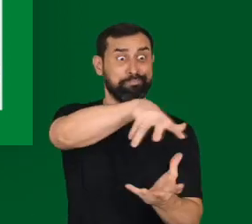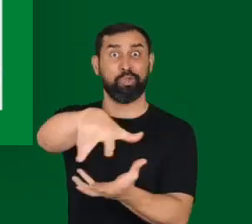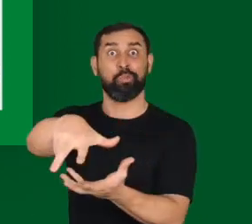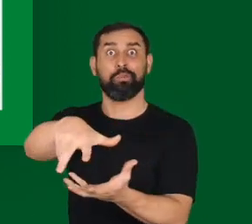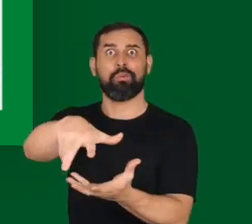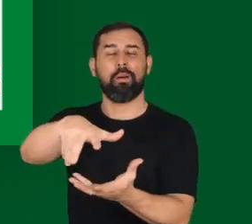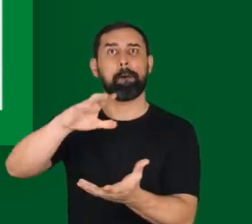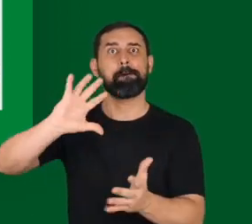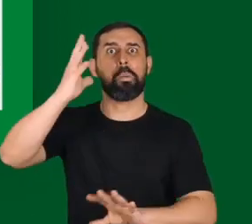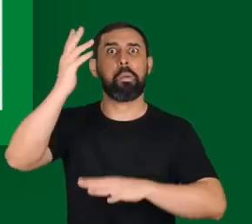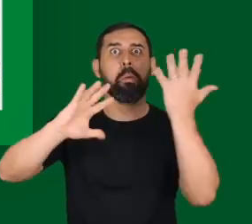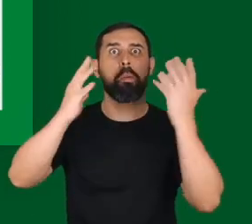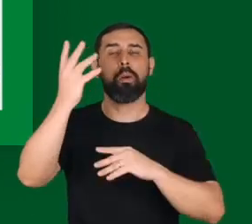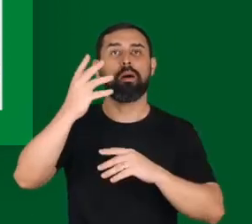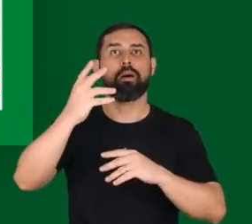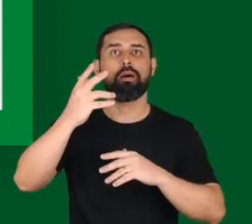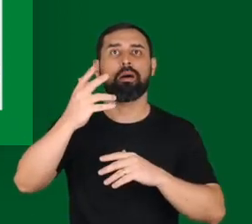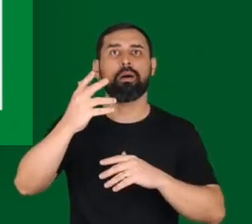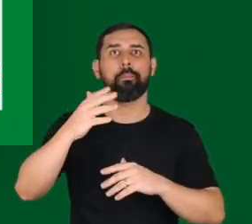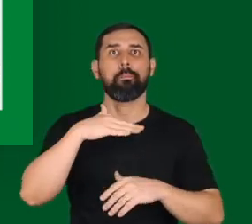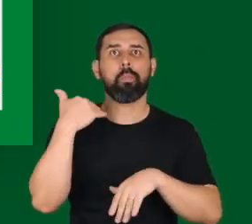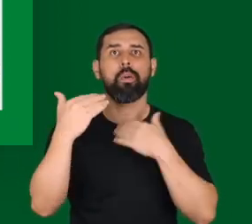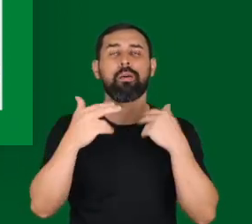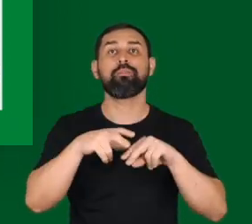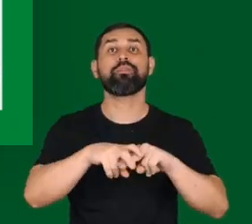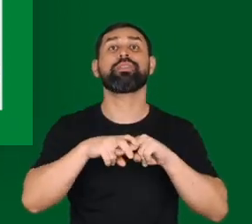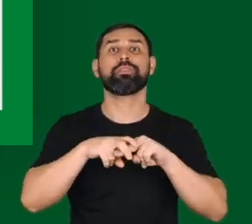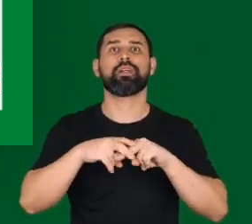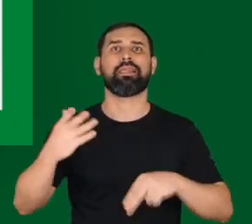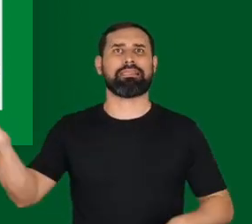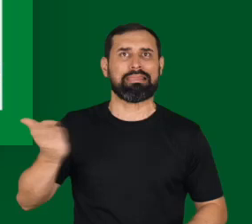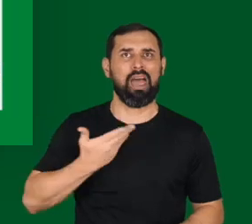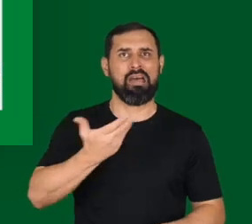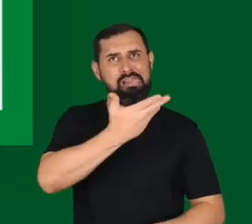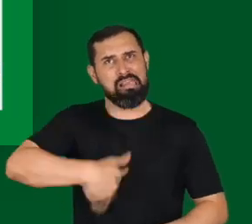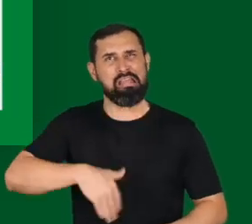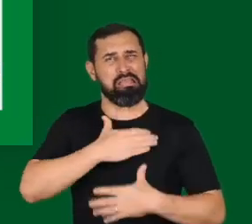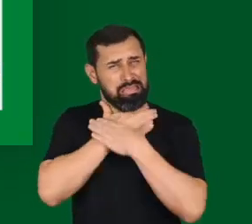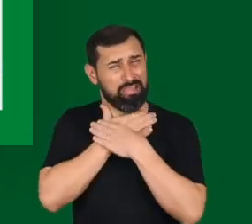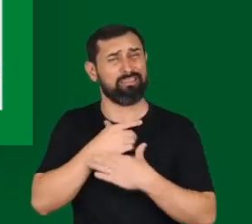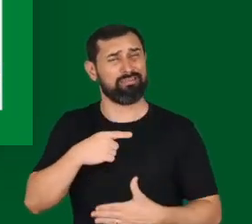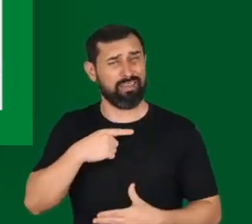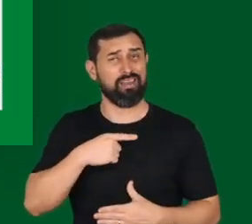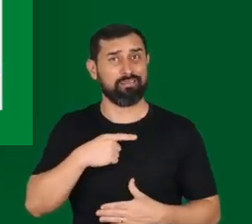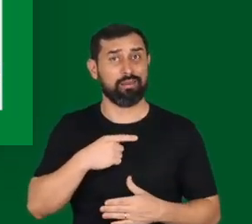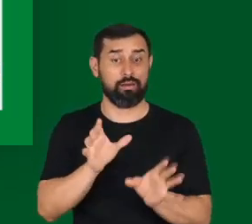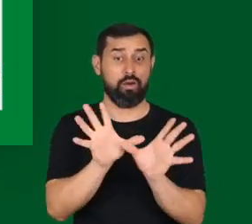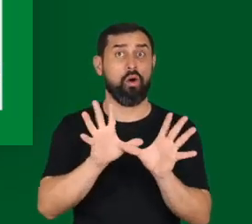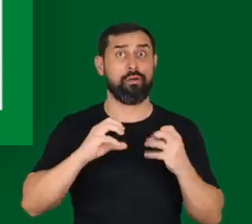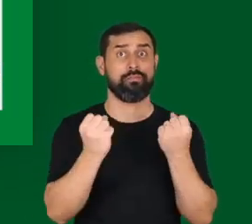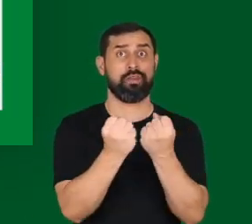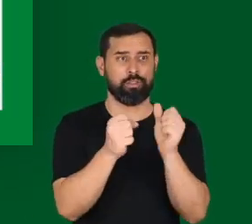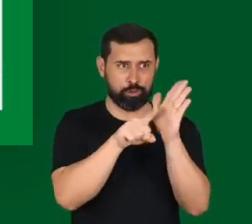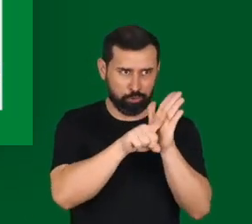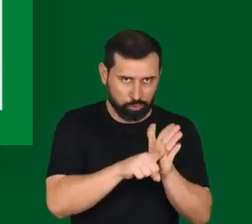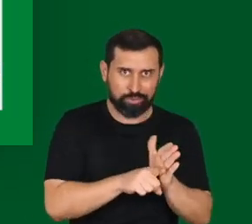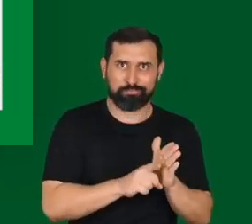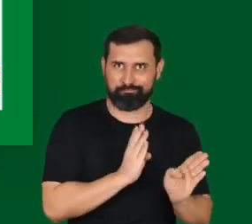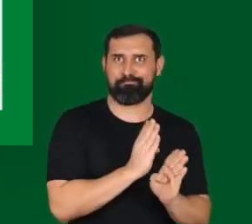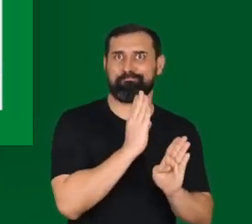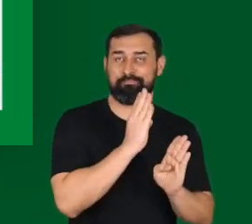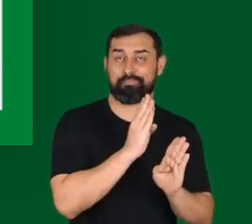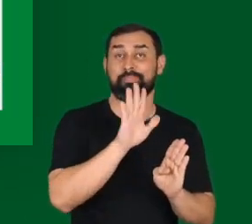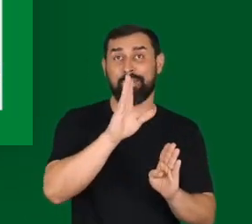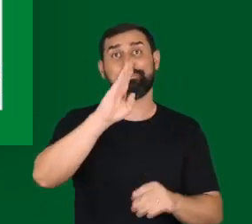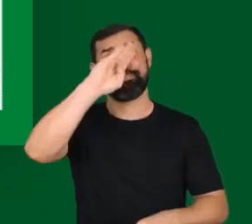mundial. Então, essa estatística, né, da OMS, e aqui no Brasil, a gente